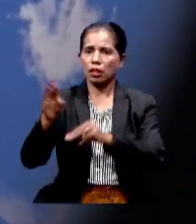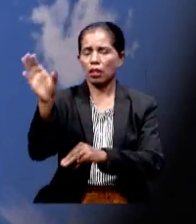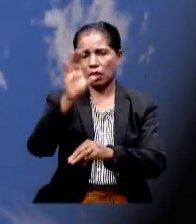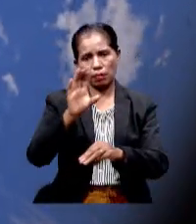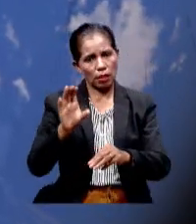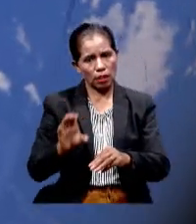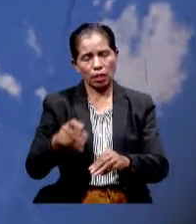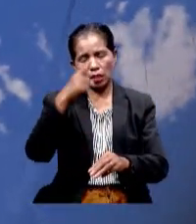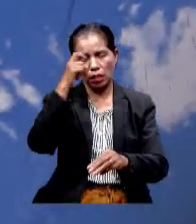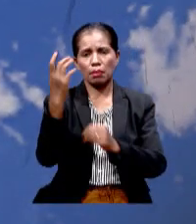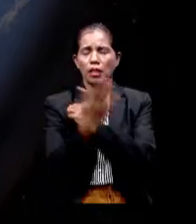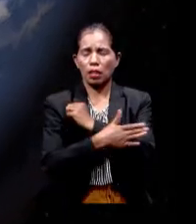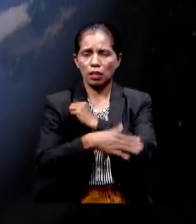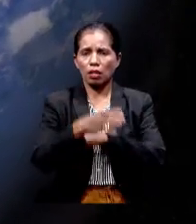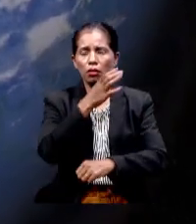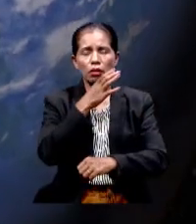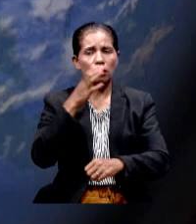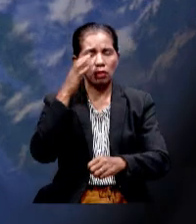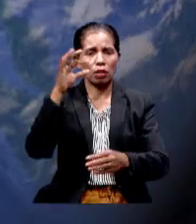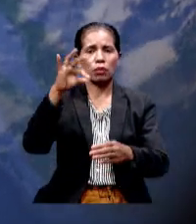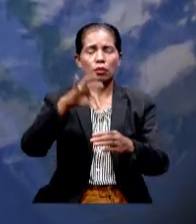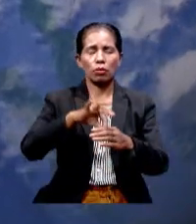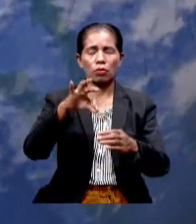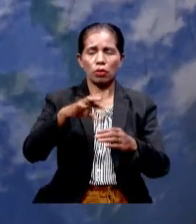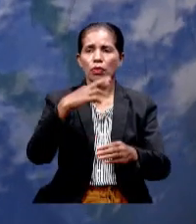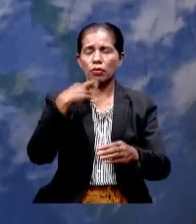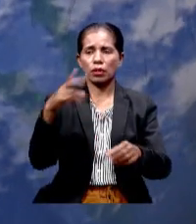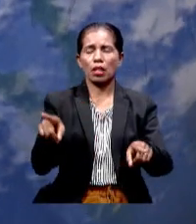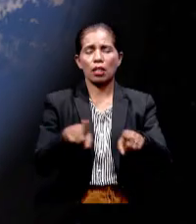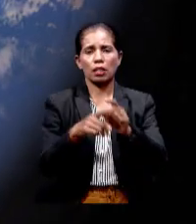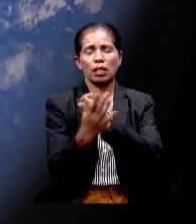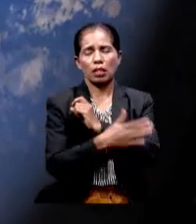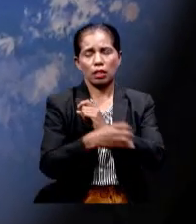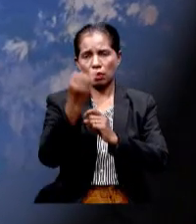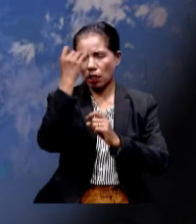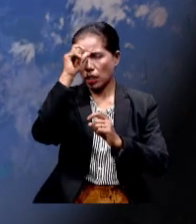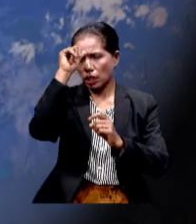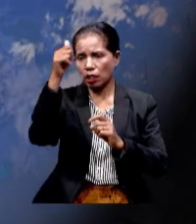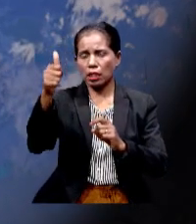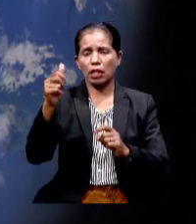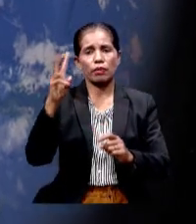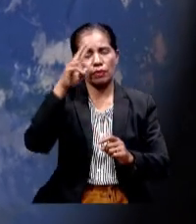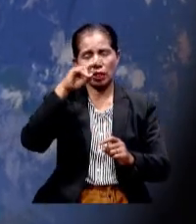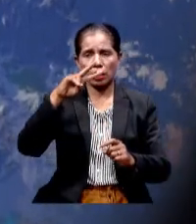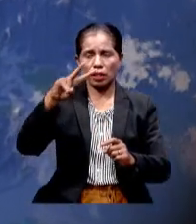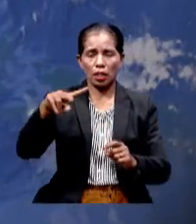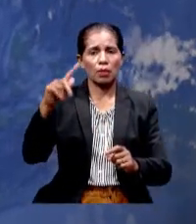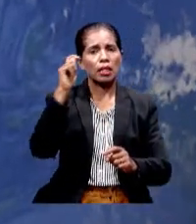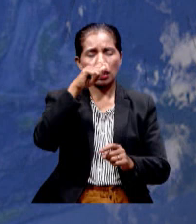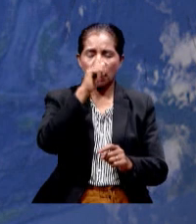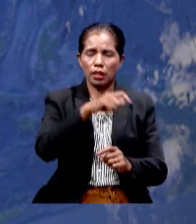né, nação agricultor para produção fosse a nessa nação Índia, Vietnam, Tailândia, no